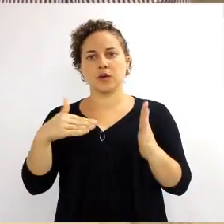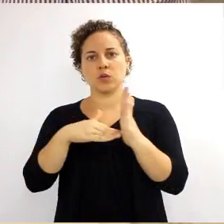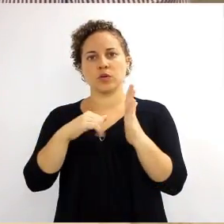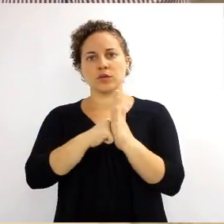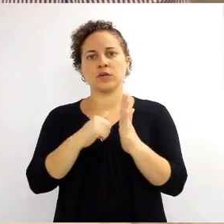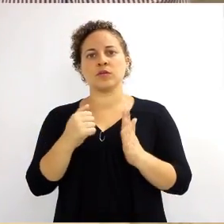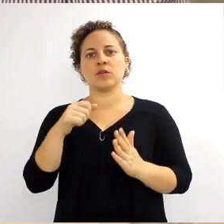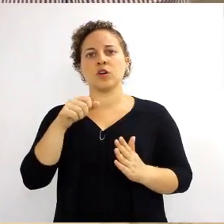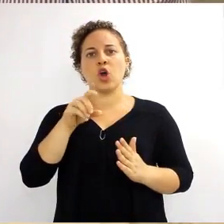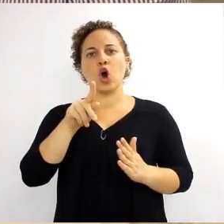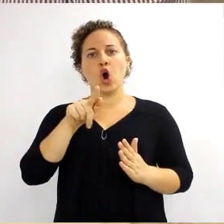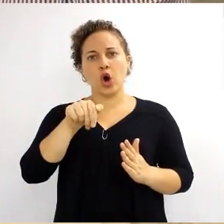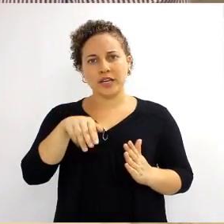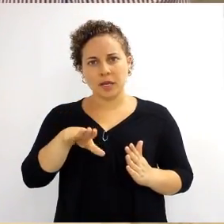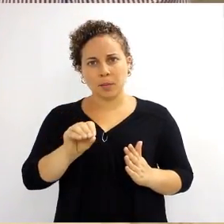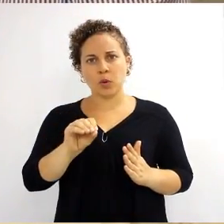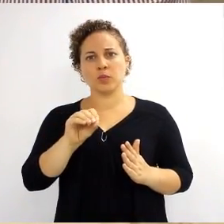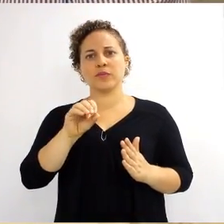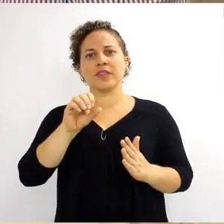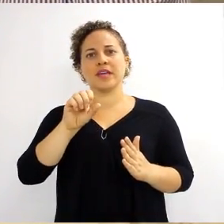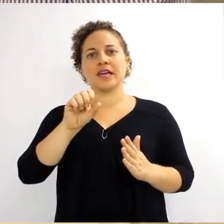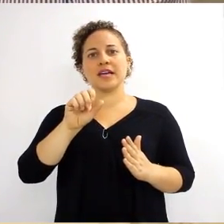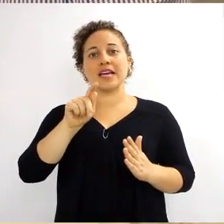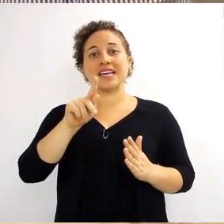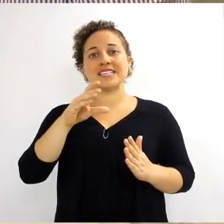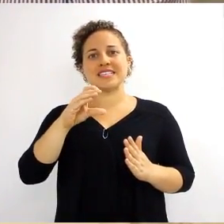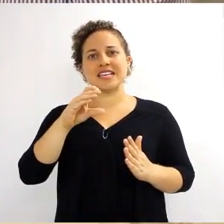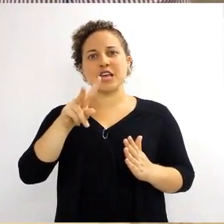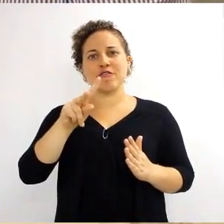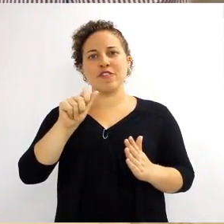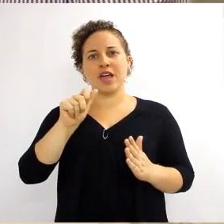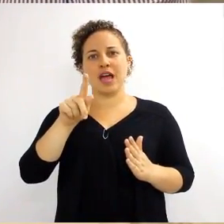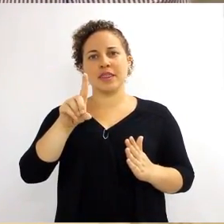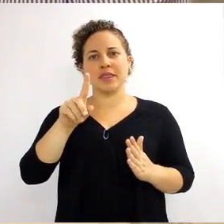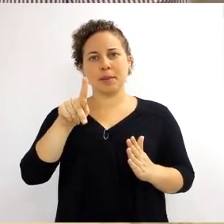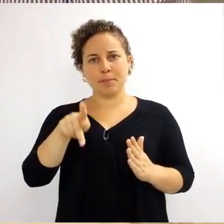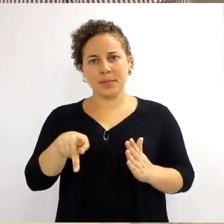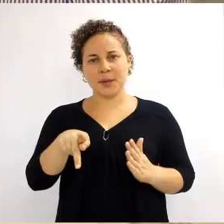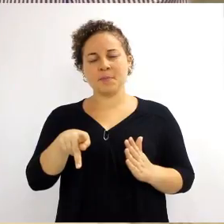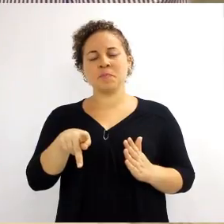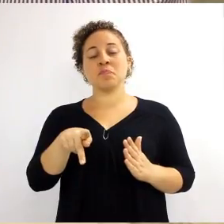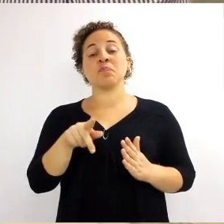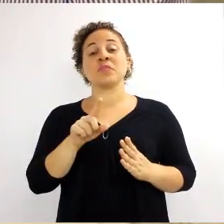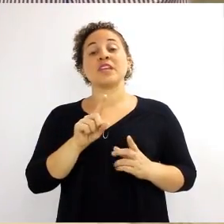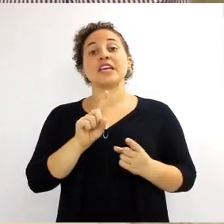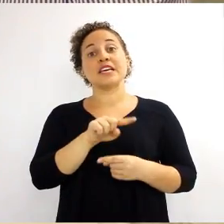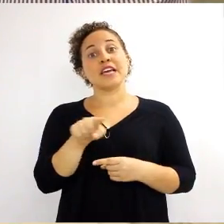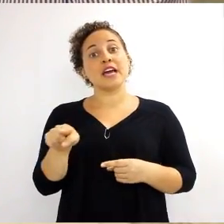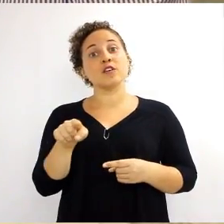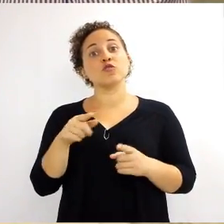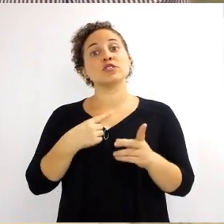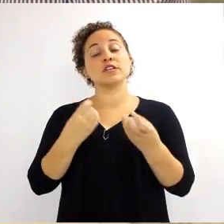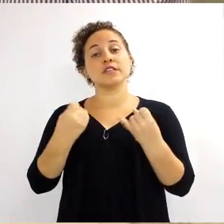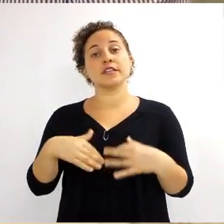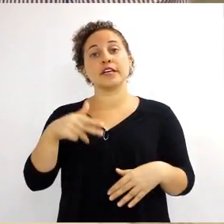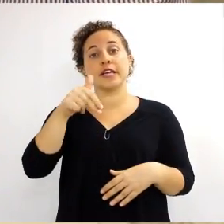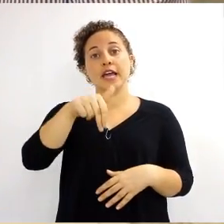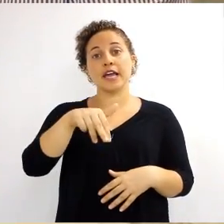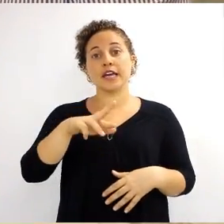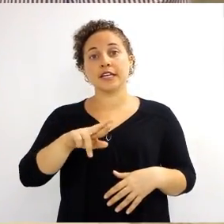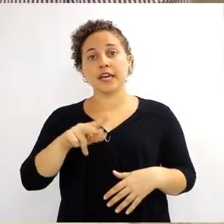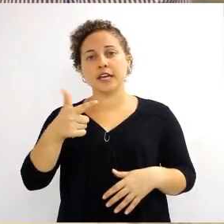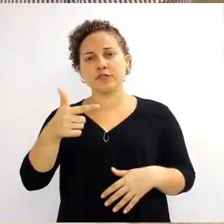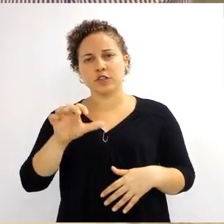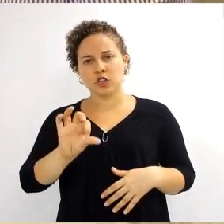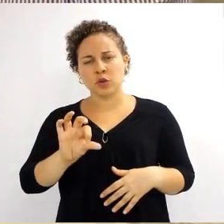O ÓGMO, tem a CPATP, não é? Onde você vê todas as considerações da NR29, tem a questão até